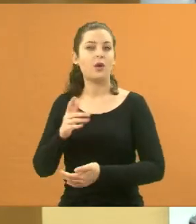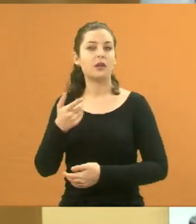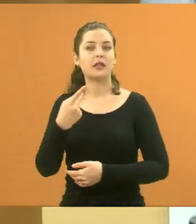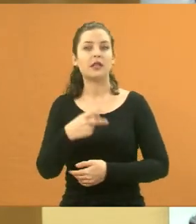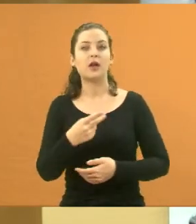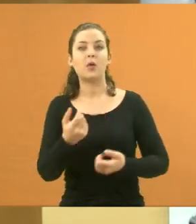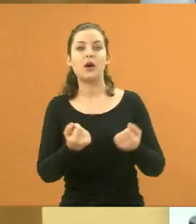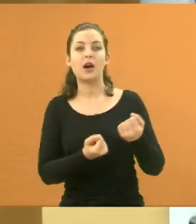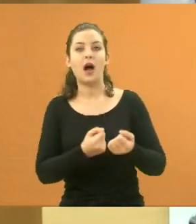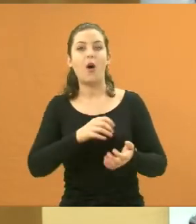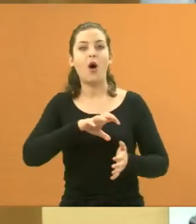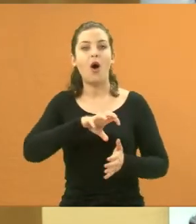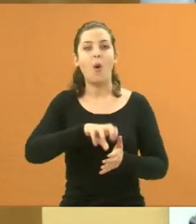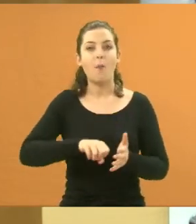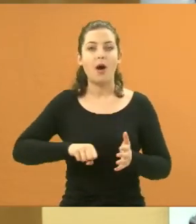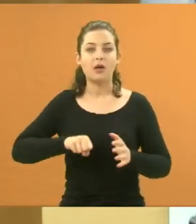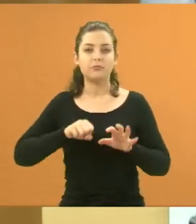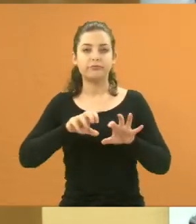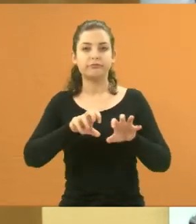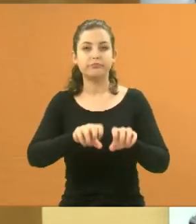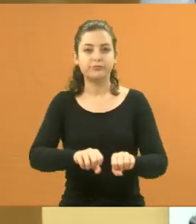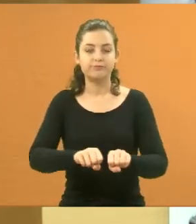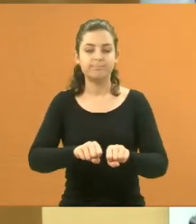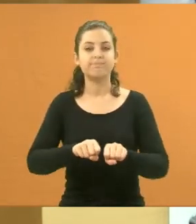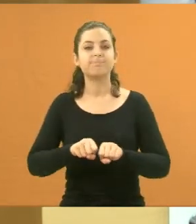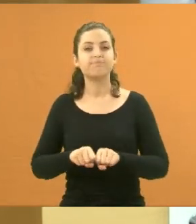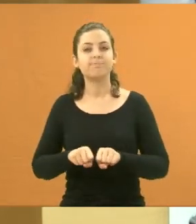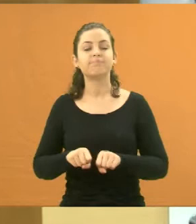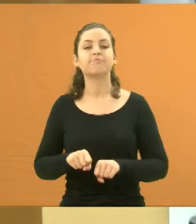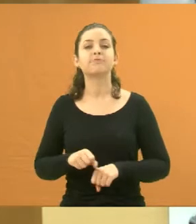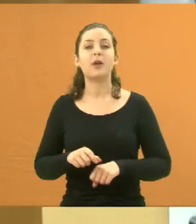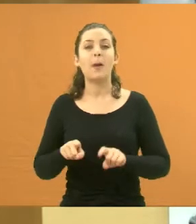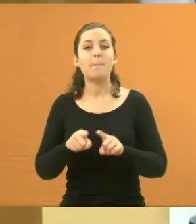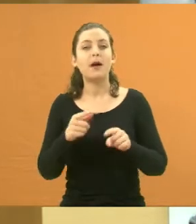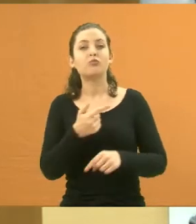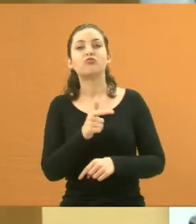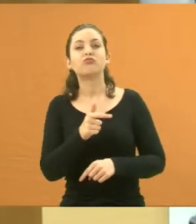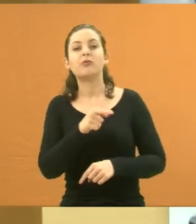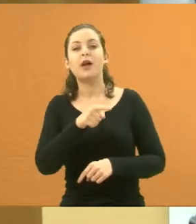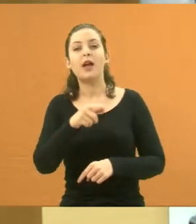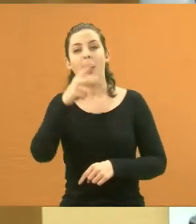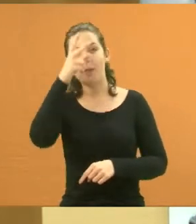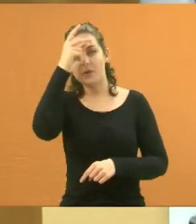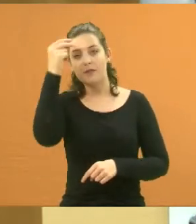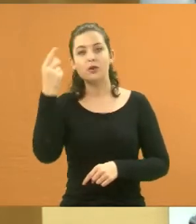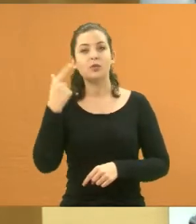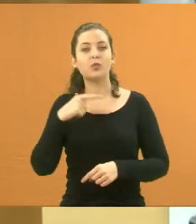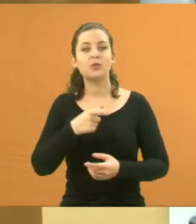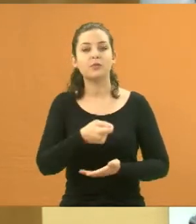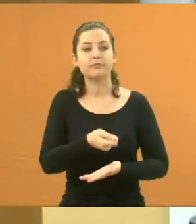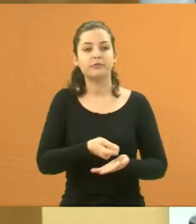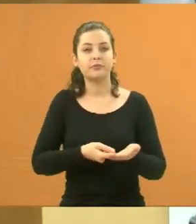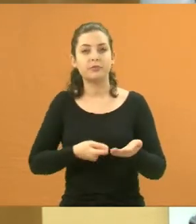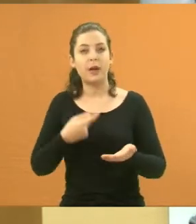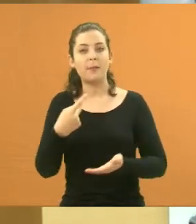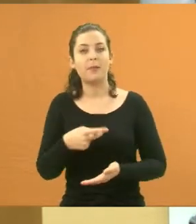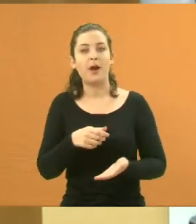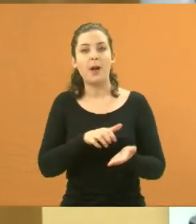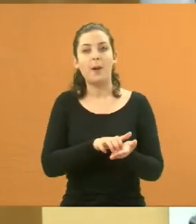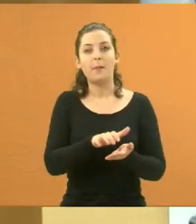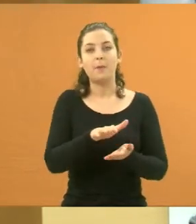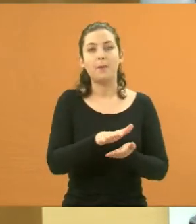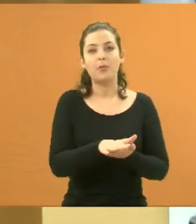carro é retido. Mas não tem essa fórmula para poder a prefeitura receber das